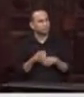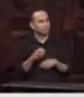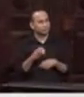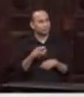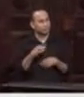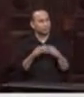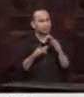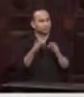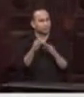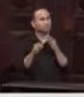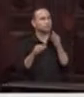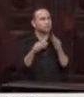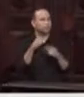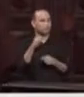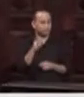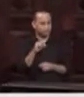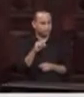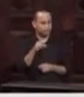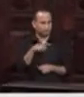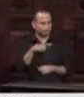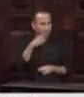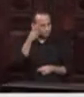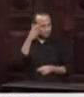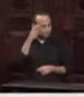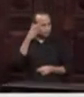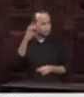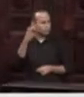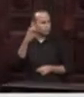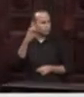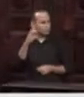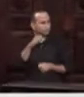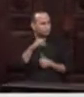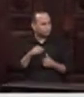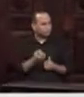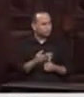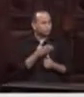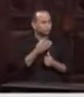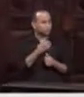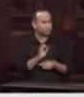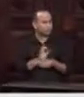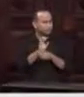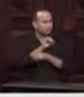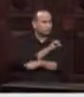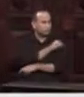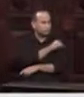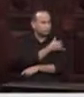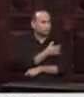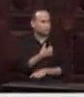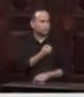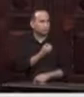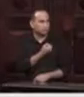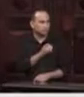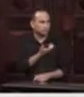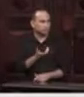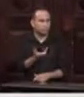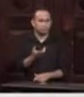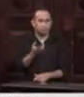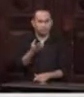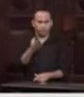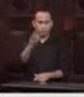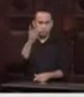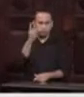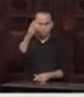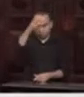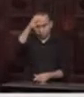da tecnologia, que garante inteligência e inovação no Estado do Rio de Janeiro. Os números, deputado Tio Carlos,